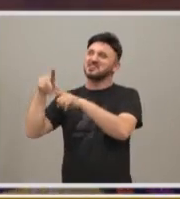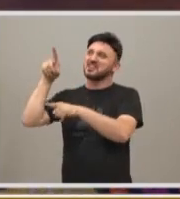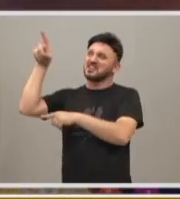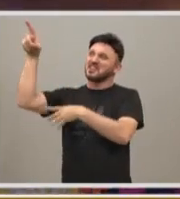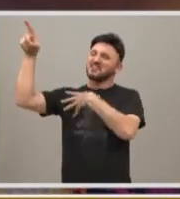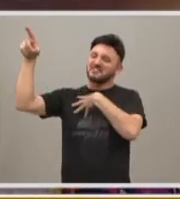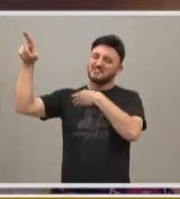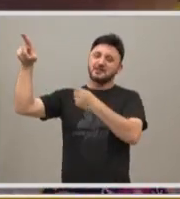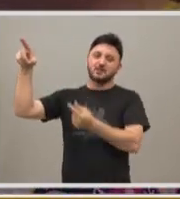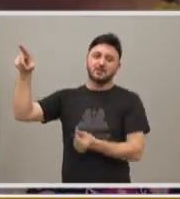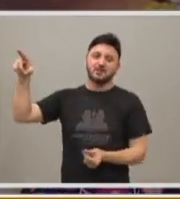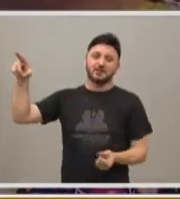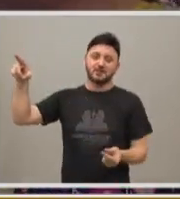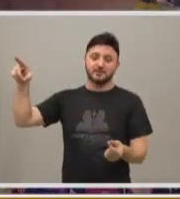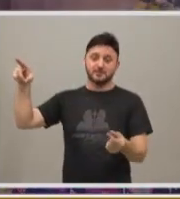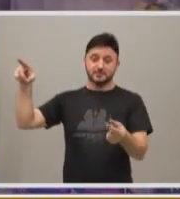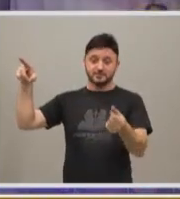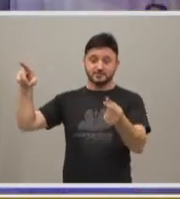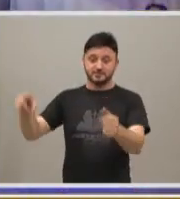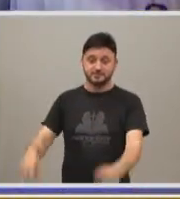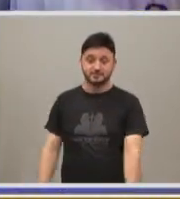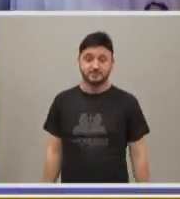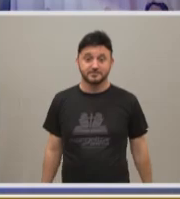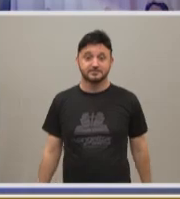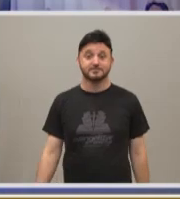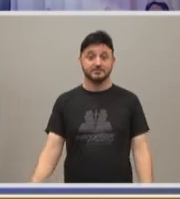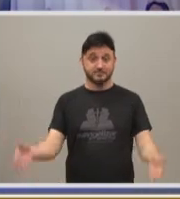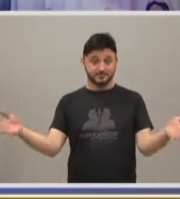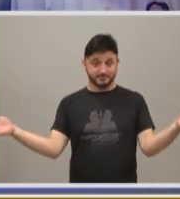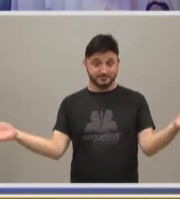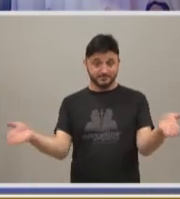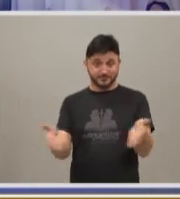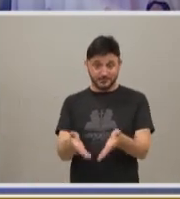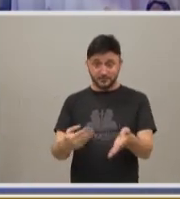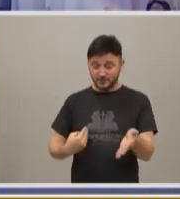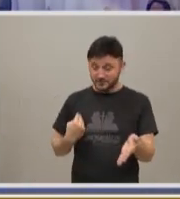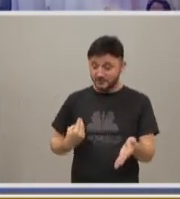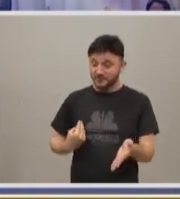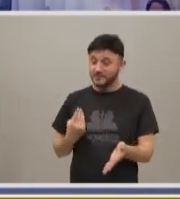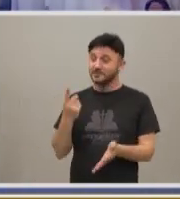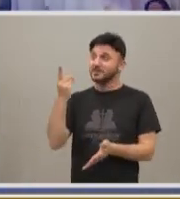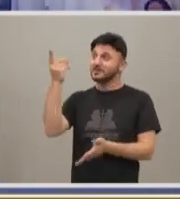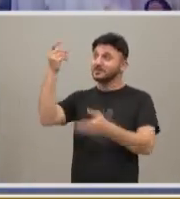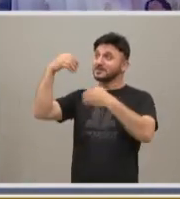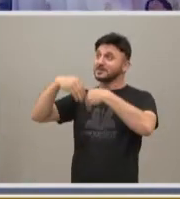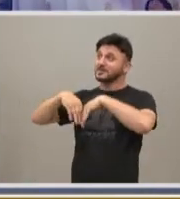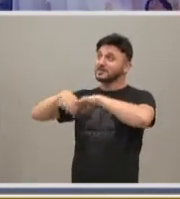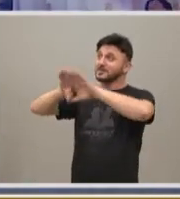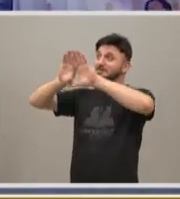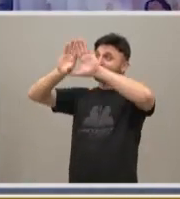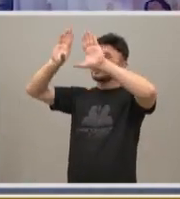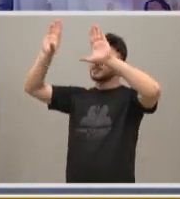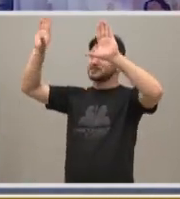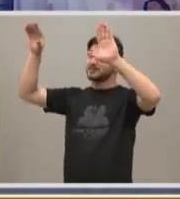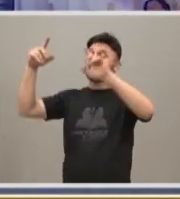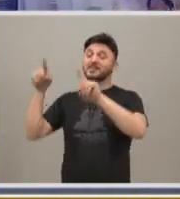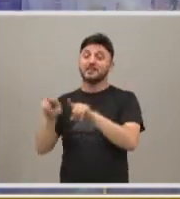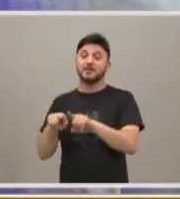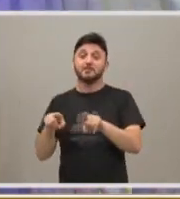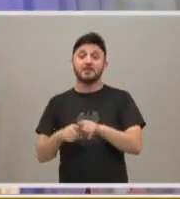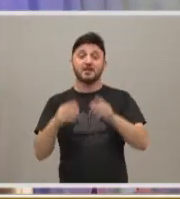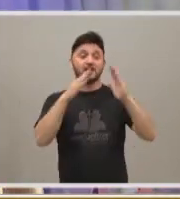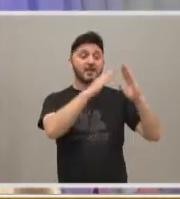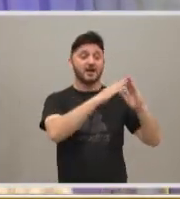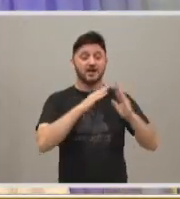Filho eterno e hoje vive em cada lar,